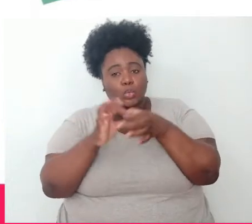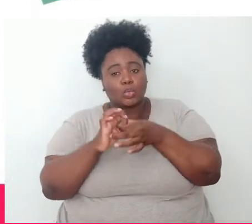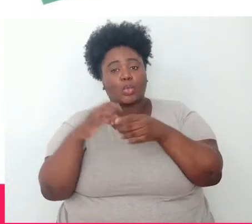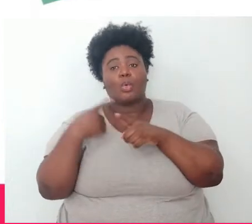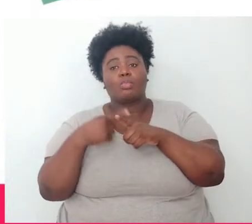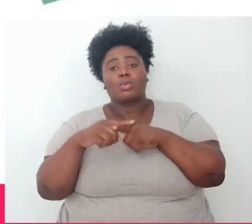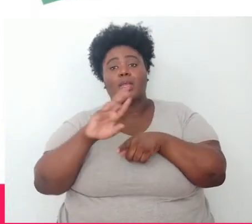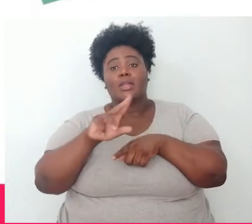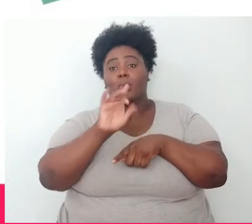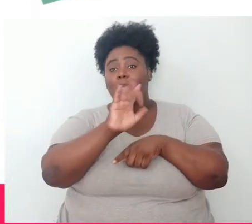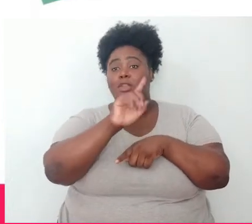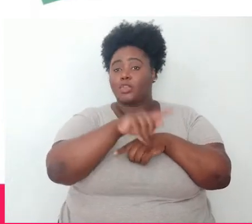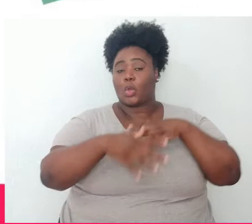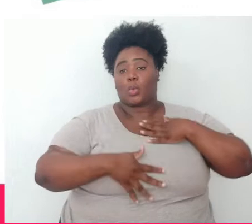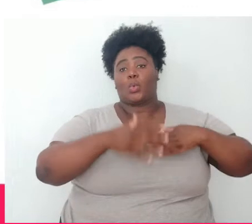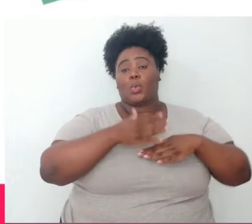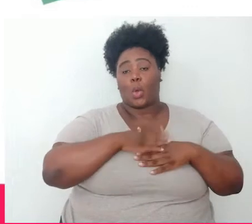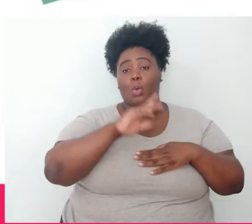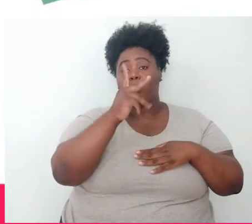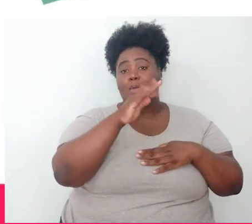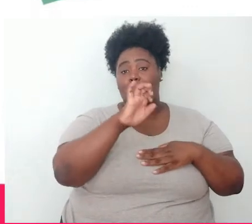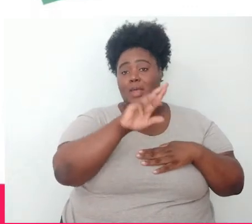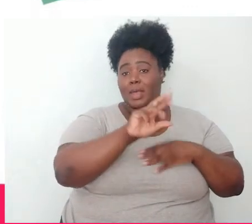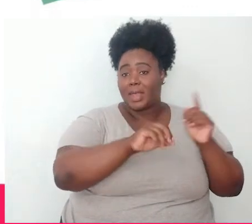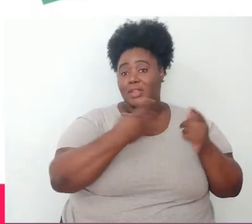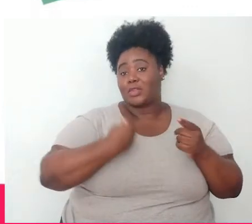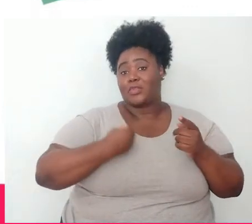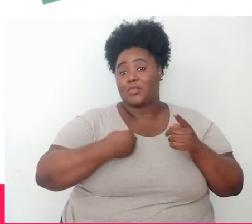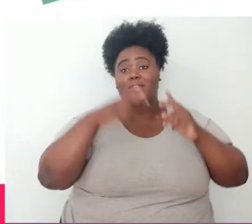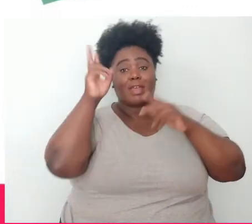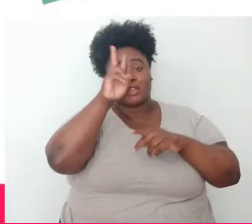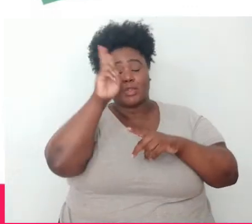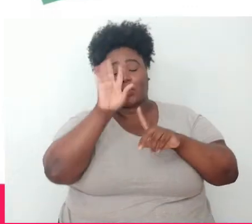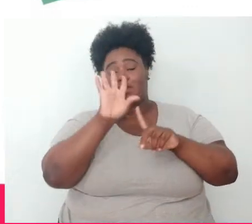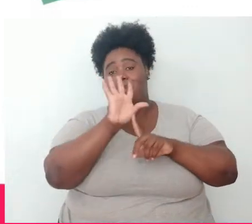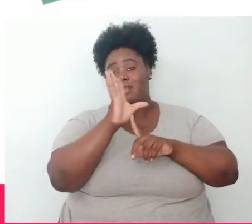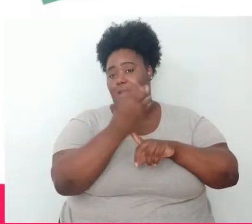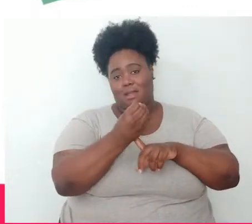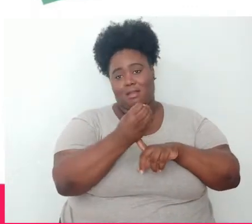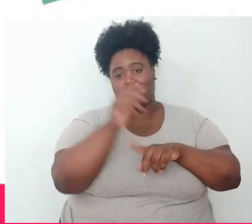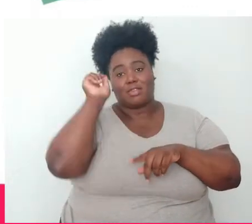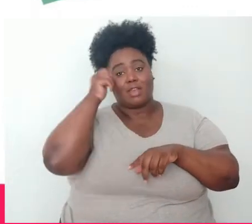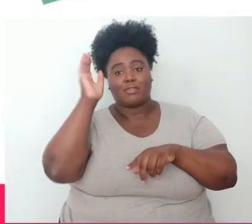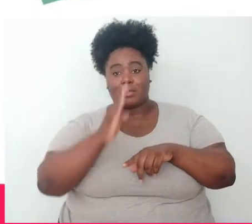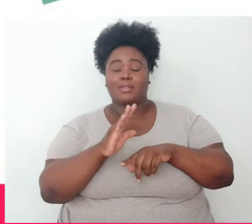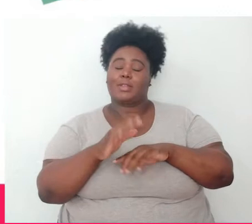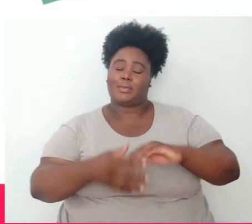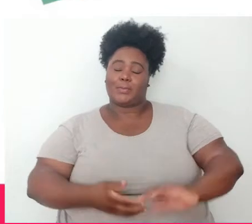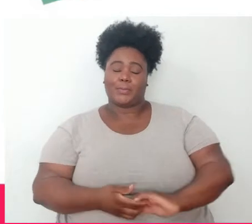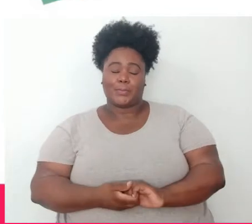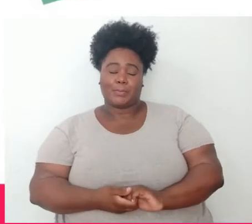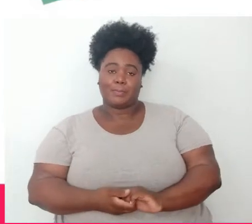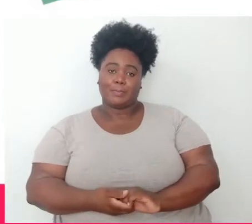corpos héteros negros vive a história da arte afro-brasileira. E isso